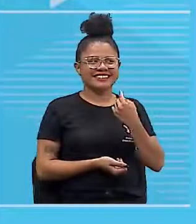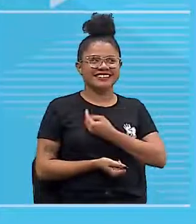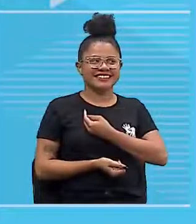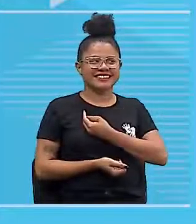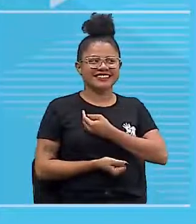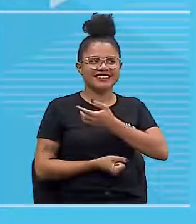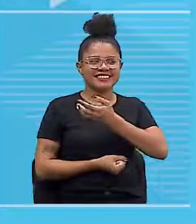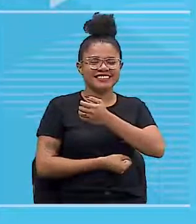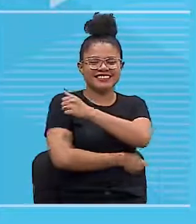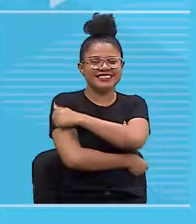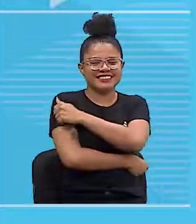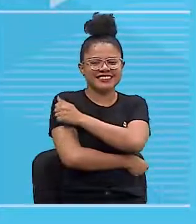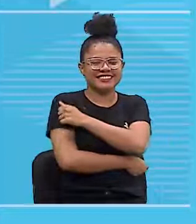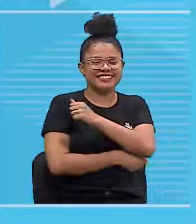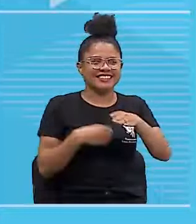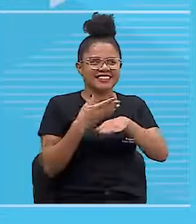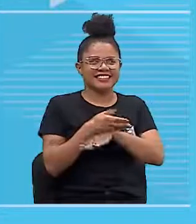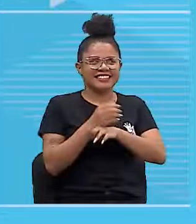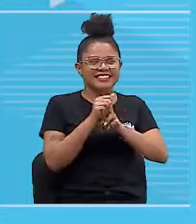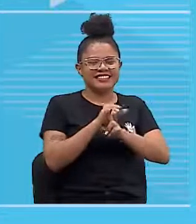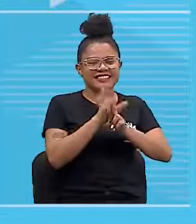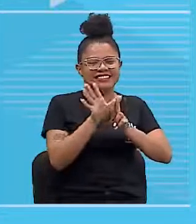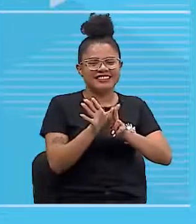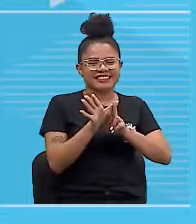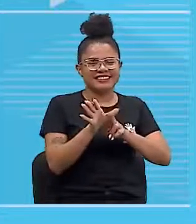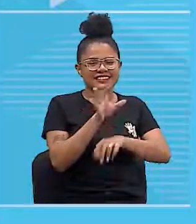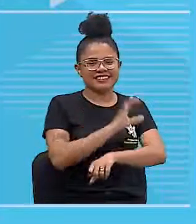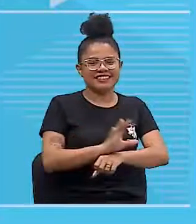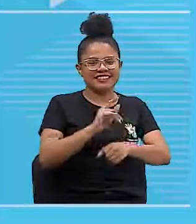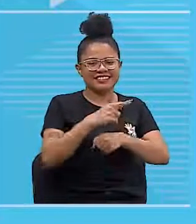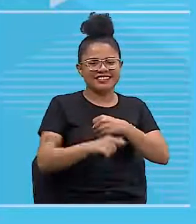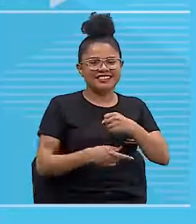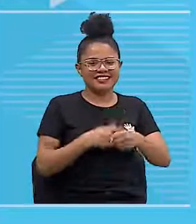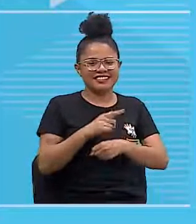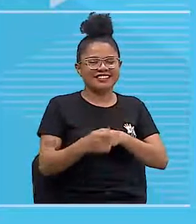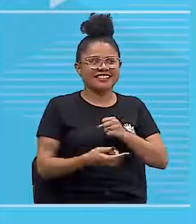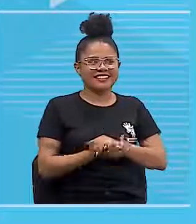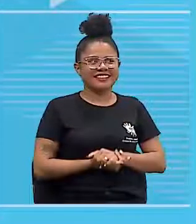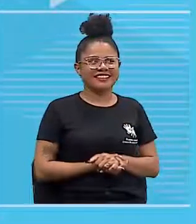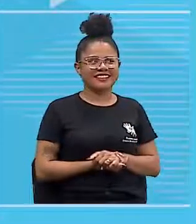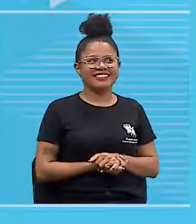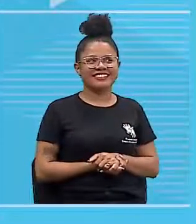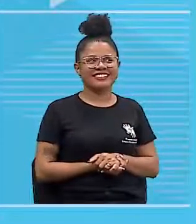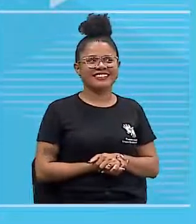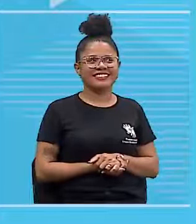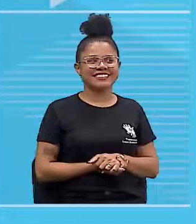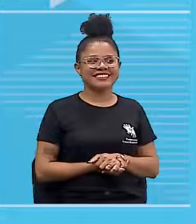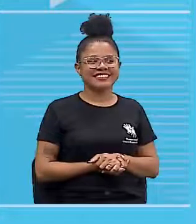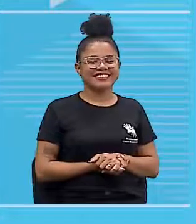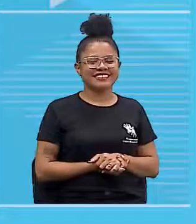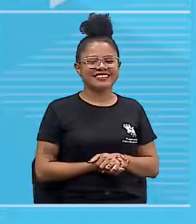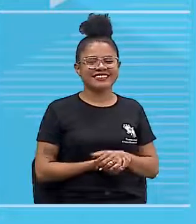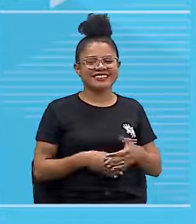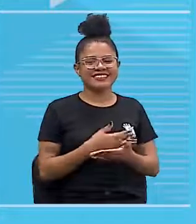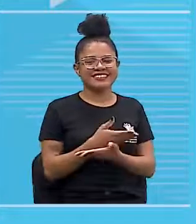José dos Reis passou na Federal em Geografia com a ajuda do Senhor Eita que coisa boa meu Deus as